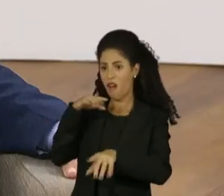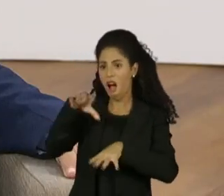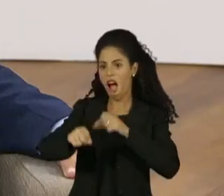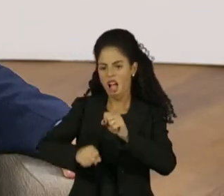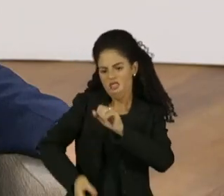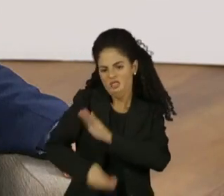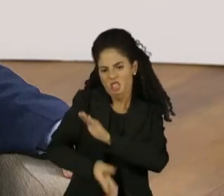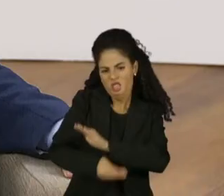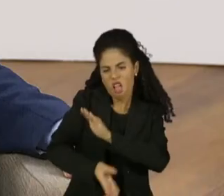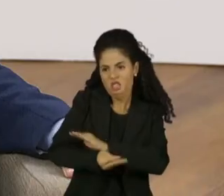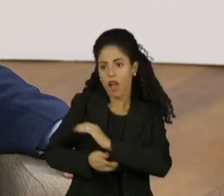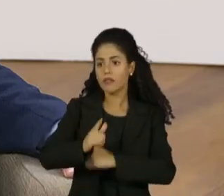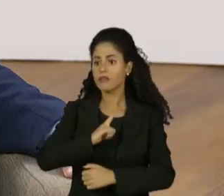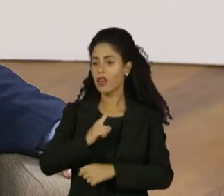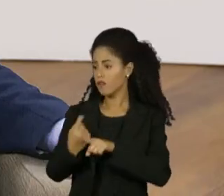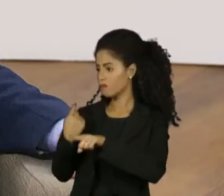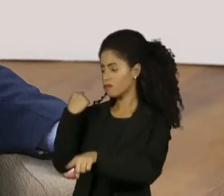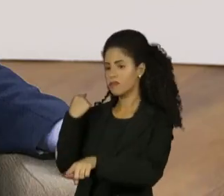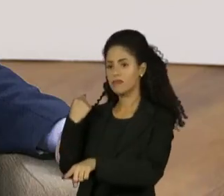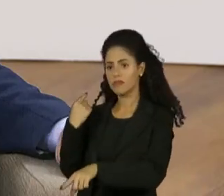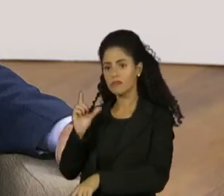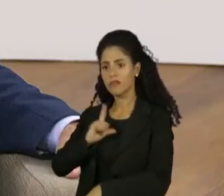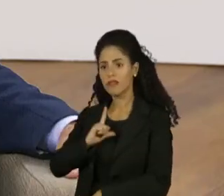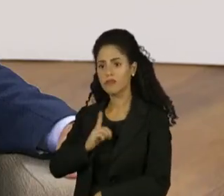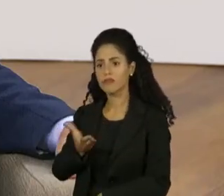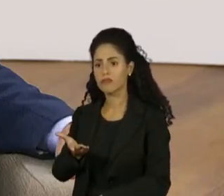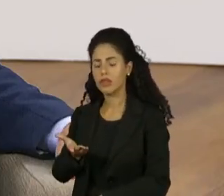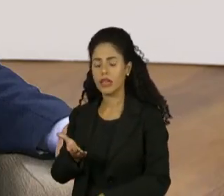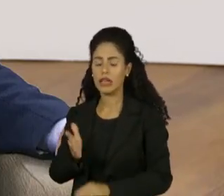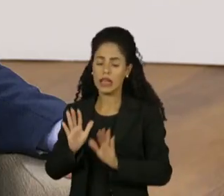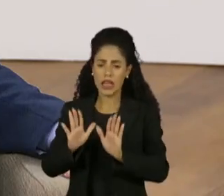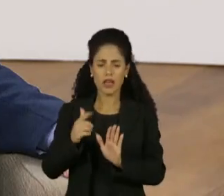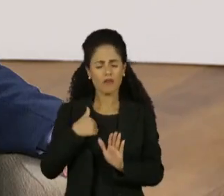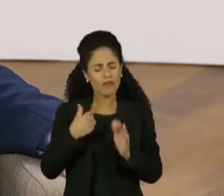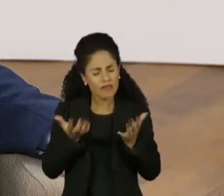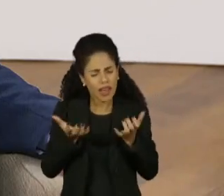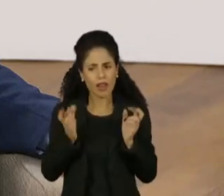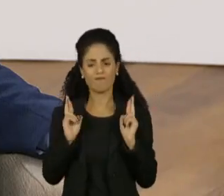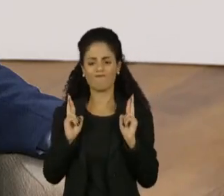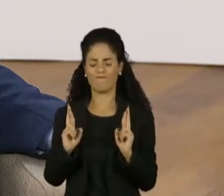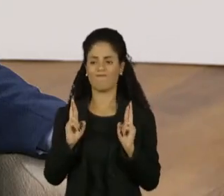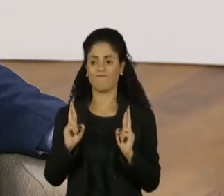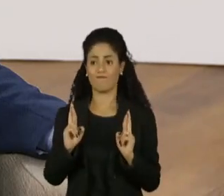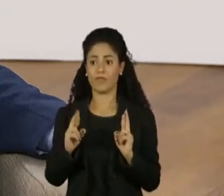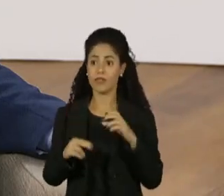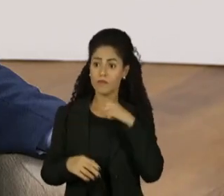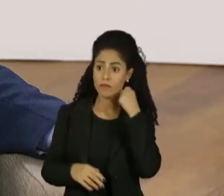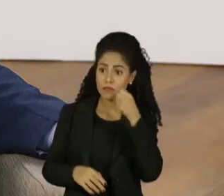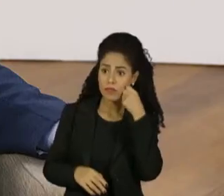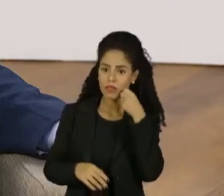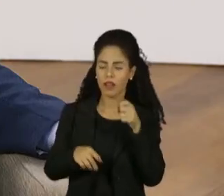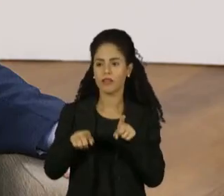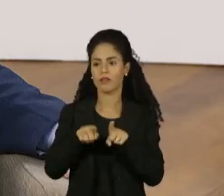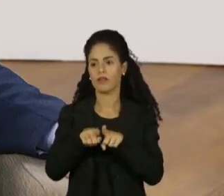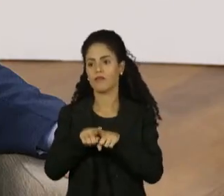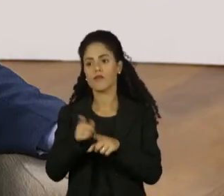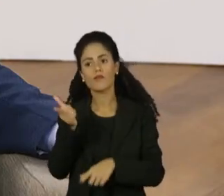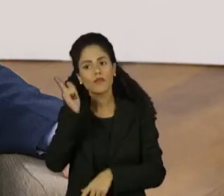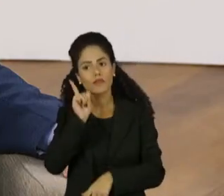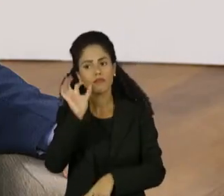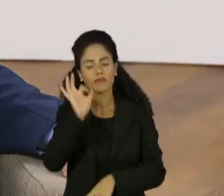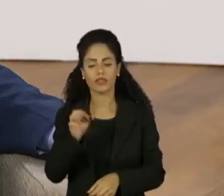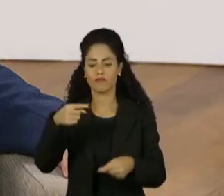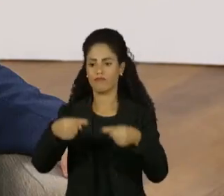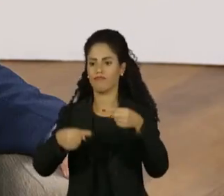né? Não fez o que fez na história recente. Eu espero, sinceramente, que o Senado da República, que é uma entidade política,